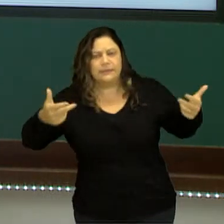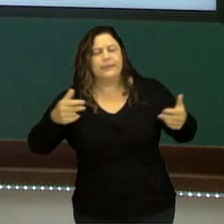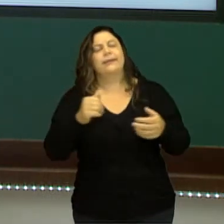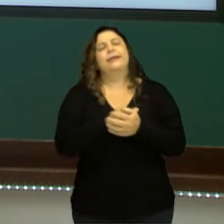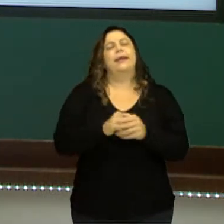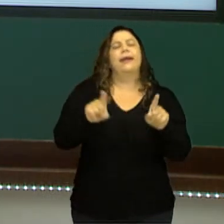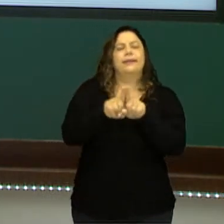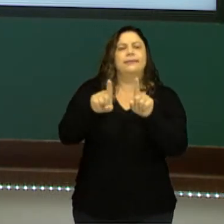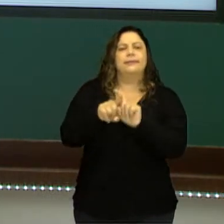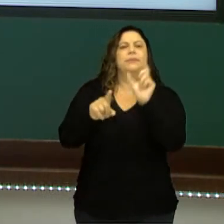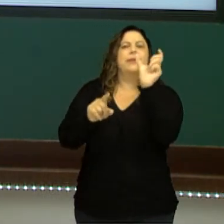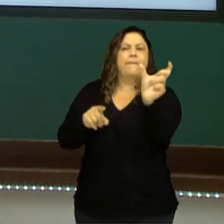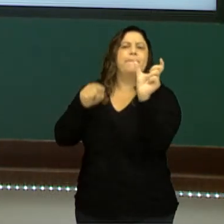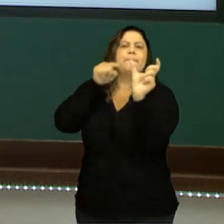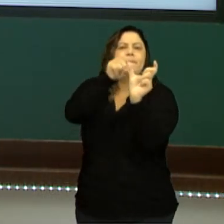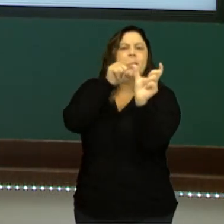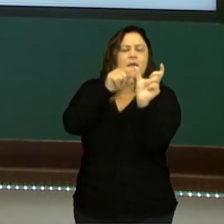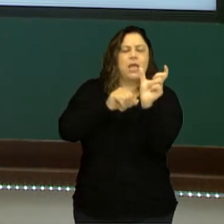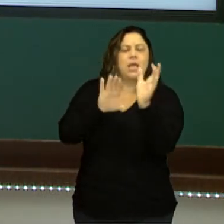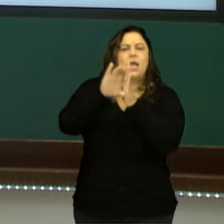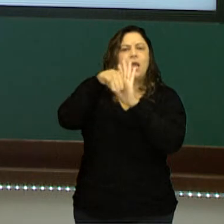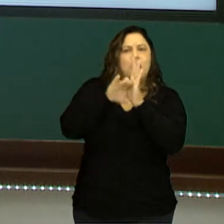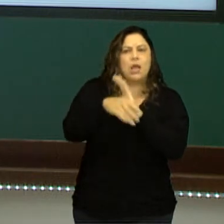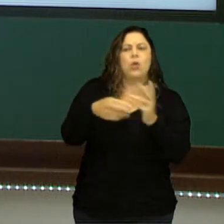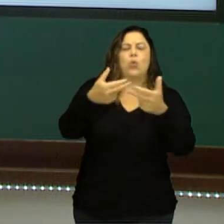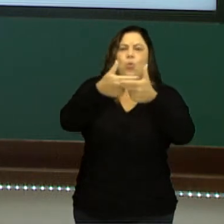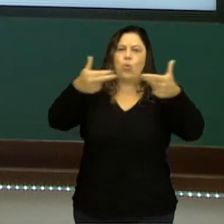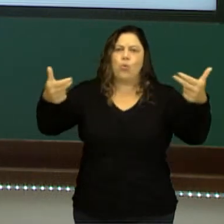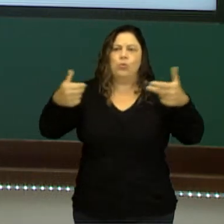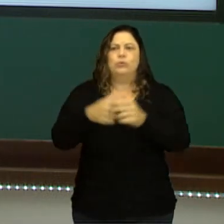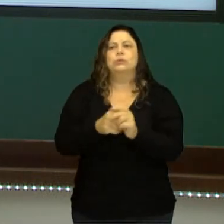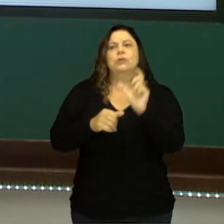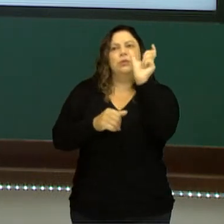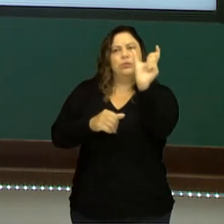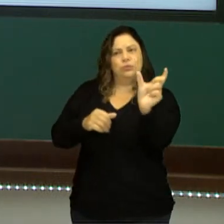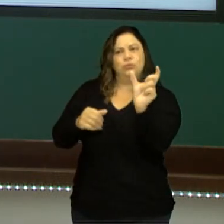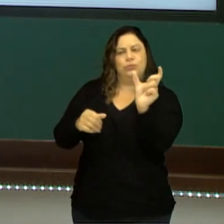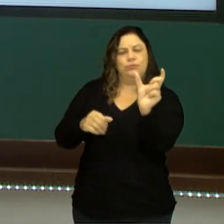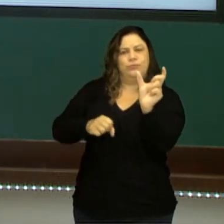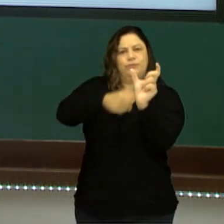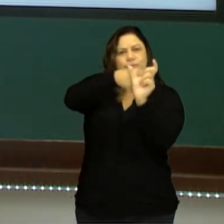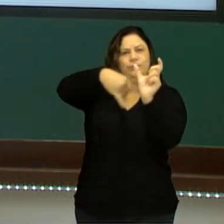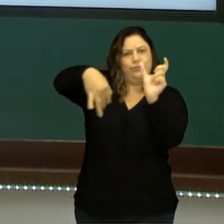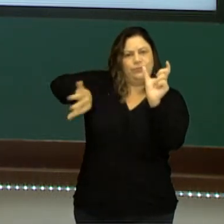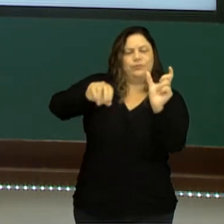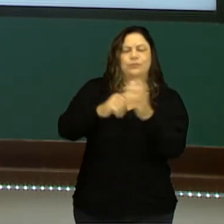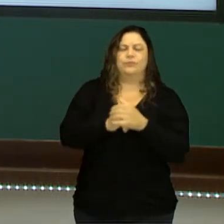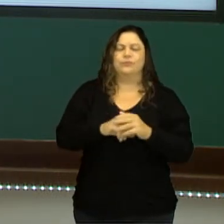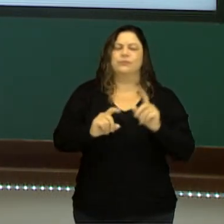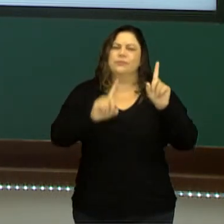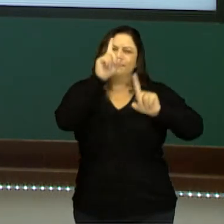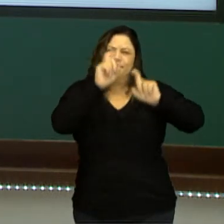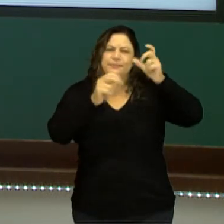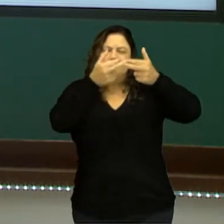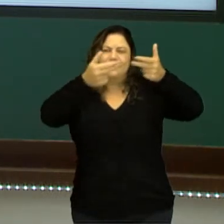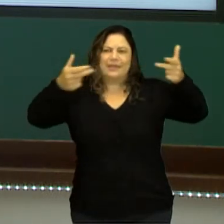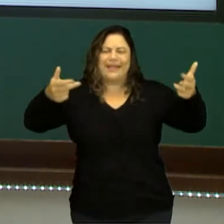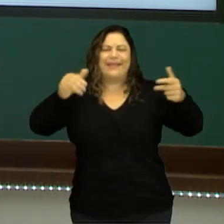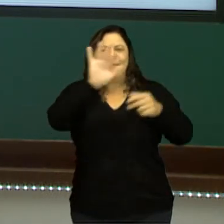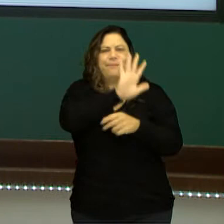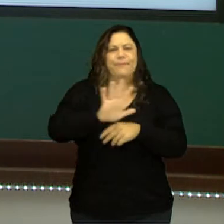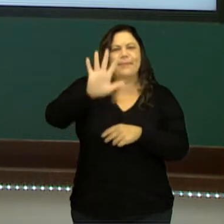escolas literárias, que é esse conceito gerador, e você vai puxando setas, figuras, né? Trazendo